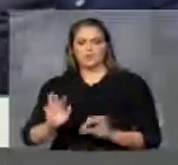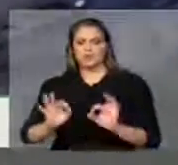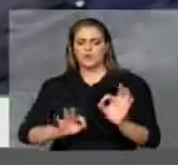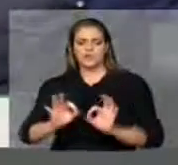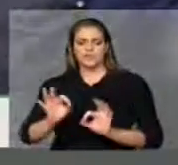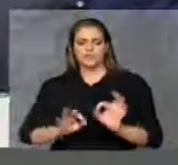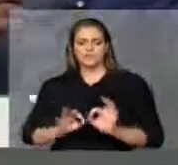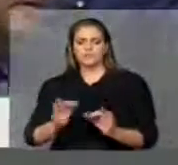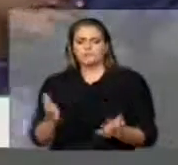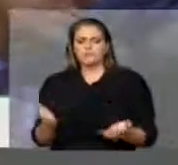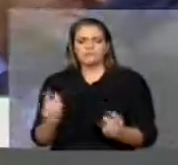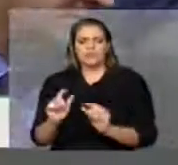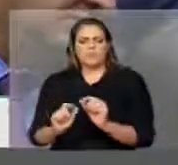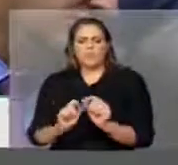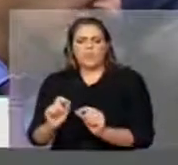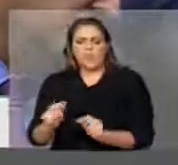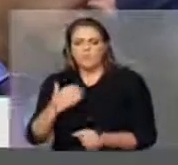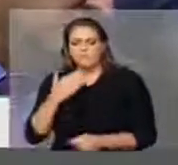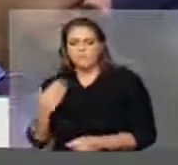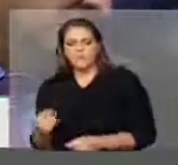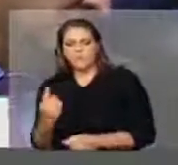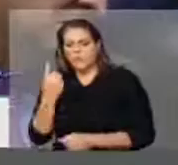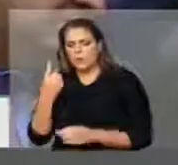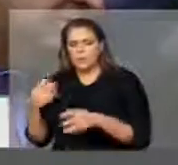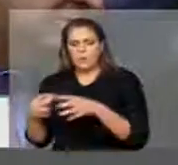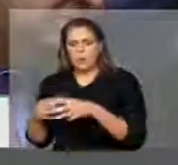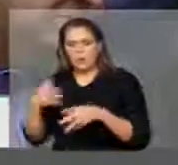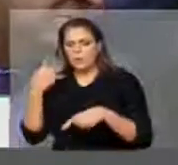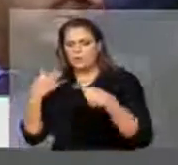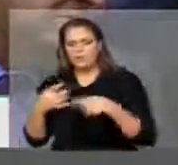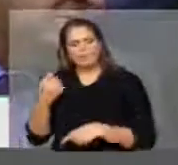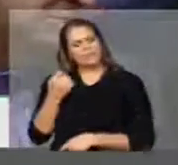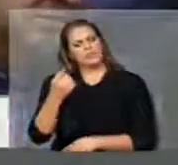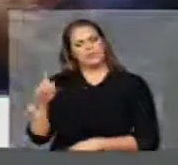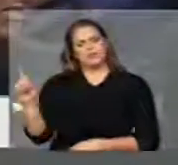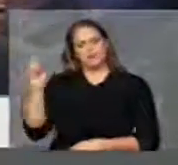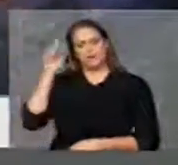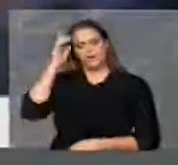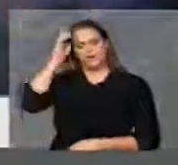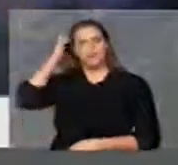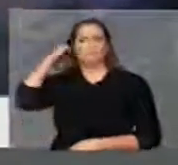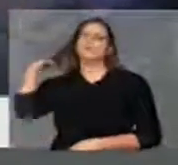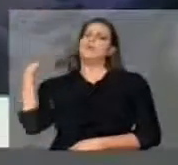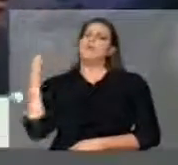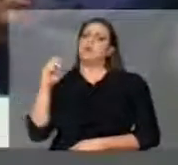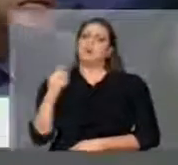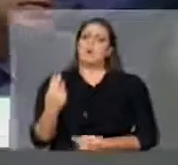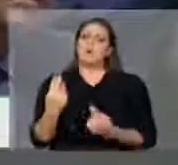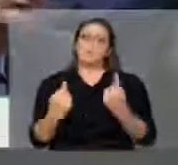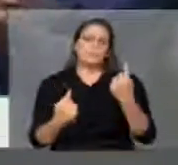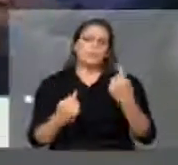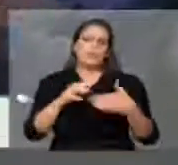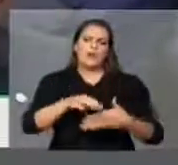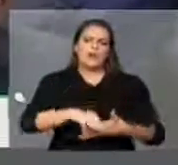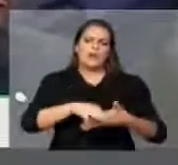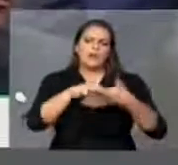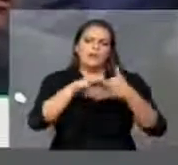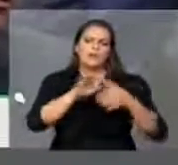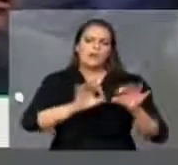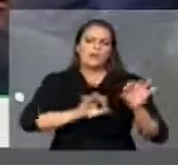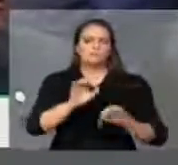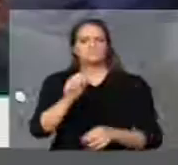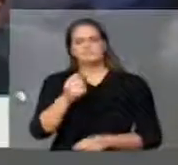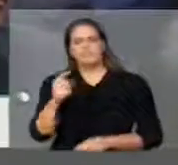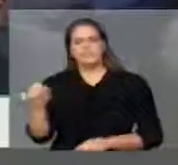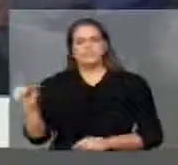uma tendência partidária, não num gesto isolado deste ou daquele líder, mas numa ação de todos